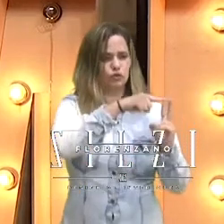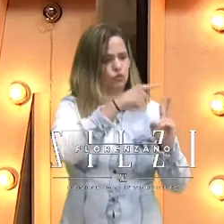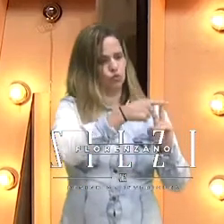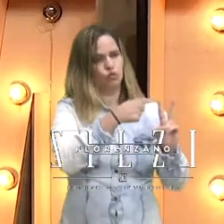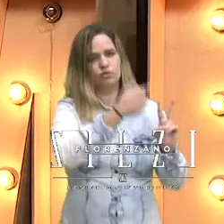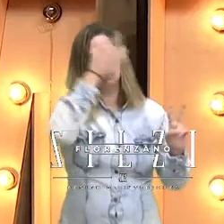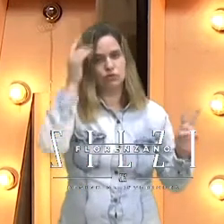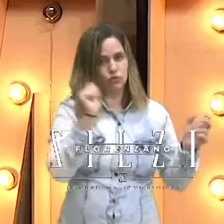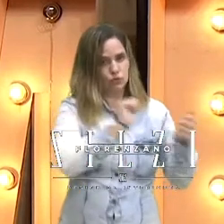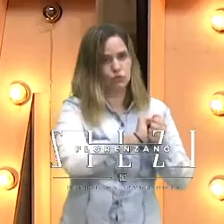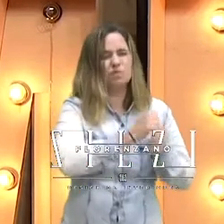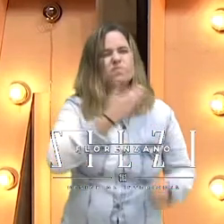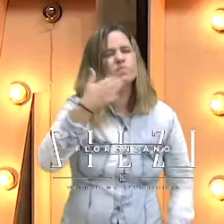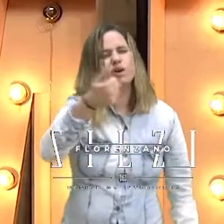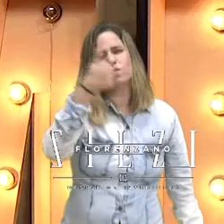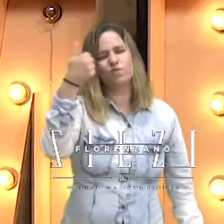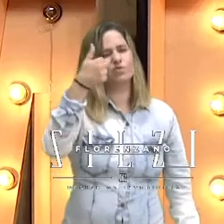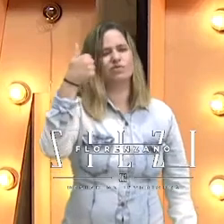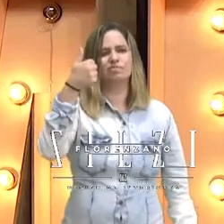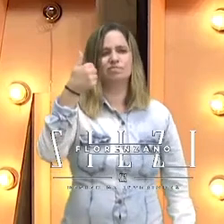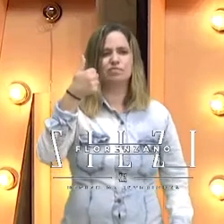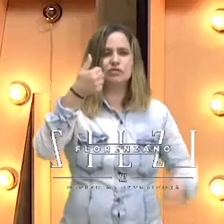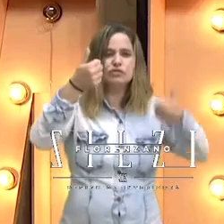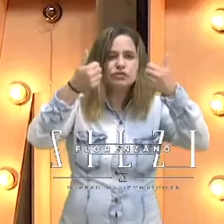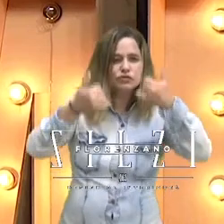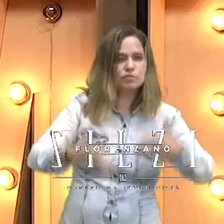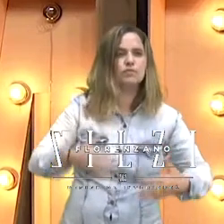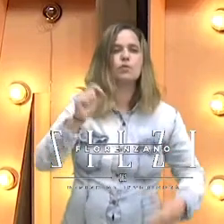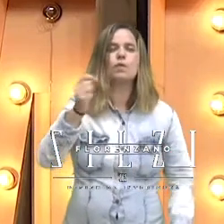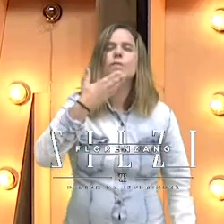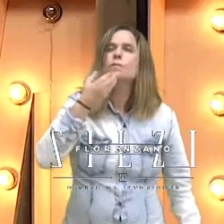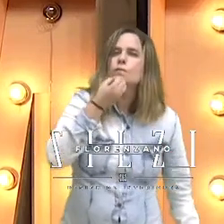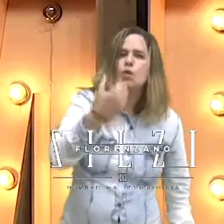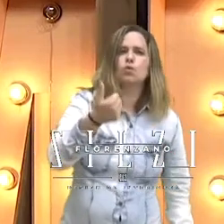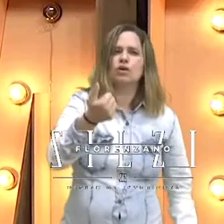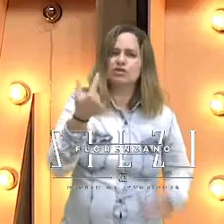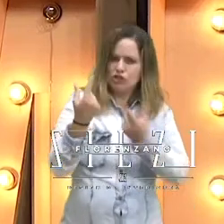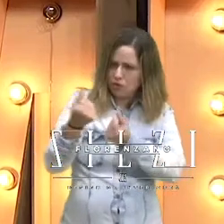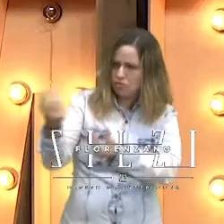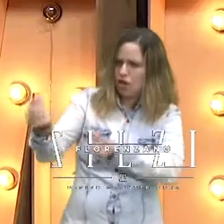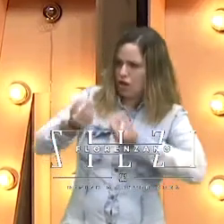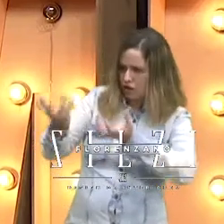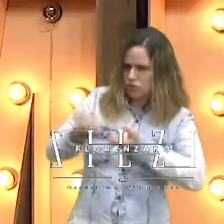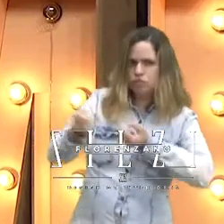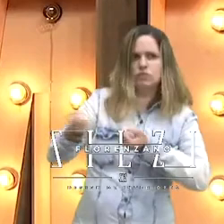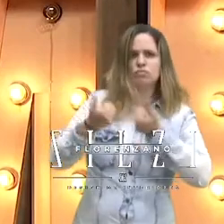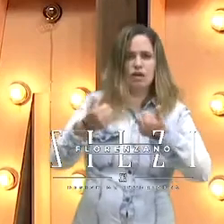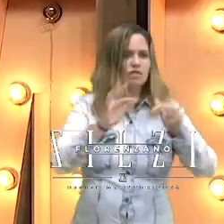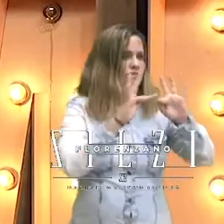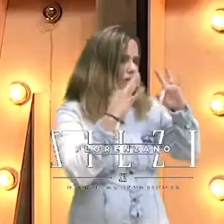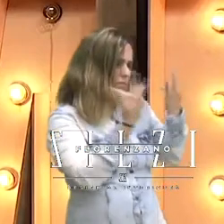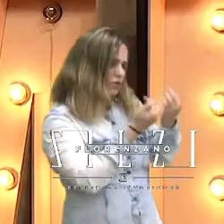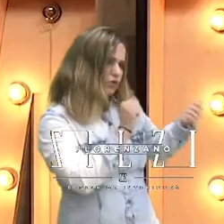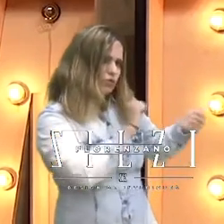que ele está falando. O bom é ganhar com gente. O bom é ganhar com a família. O bom é ganhar mais gente, porque a recompensa é